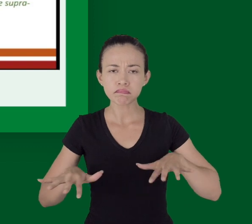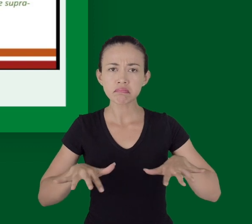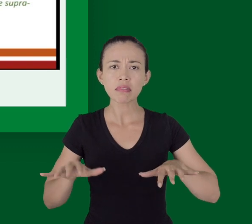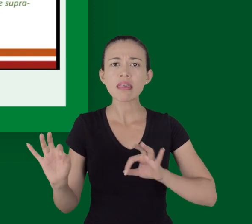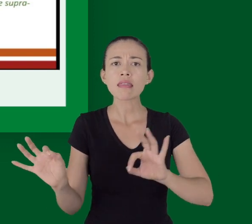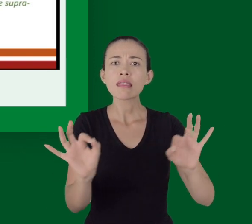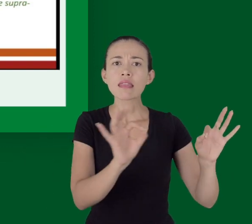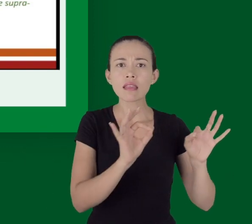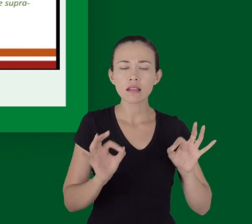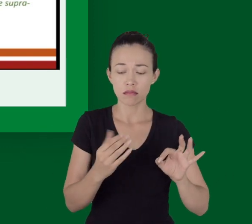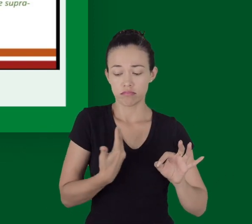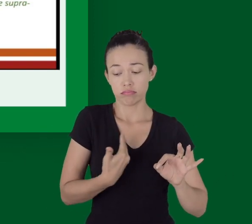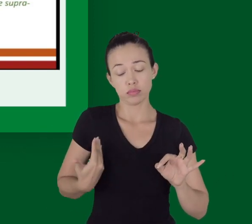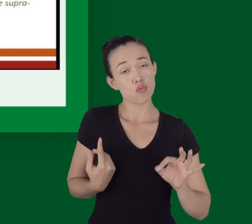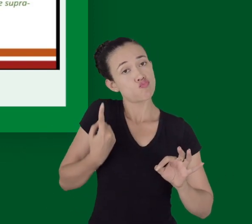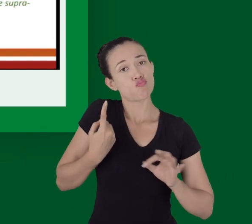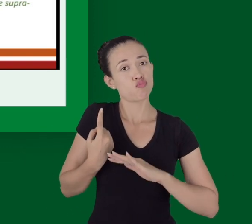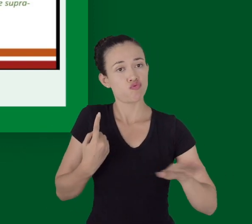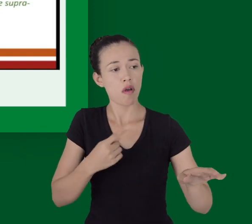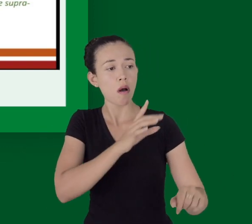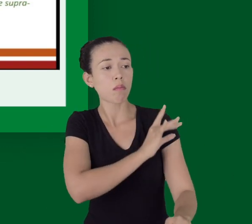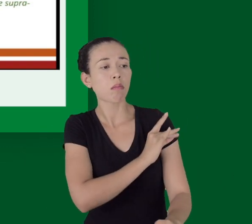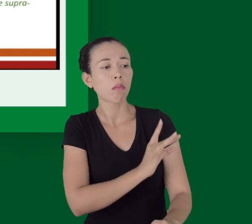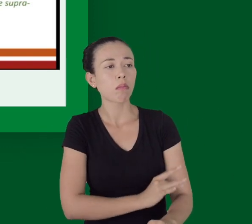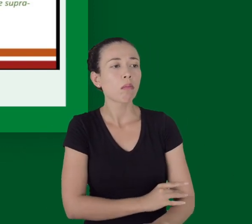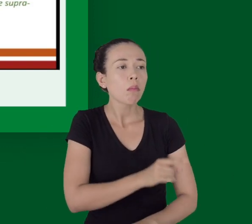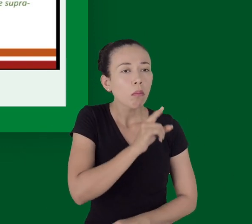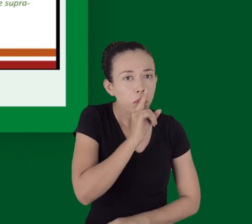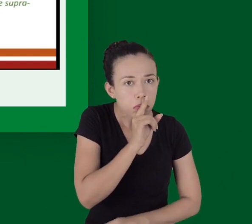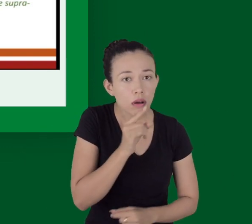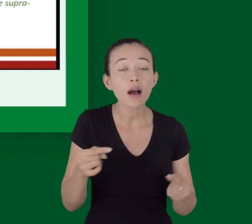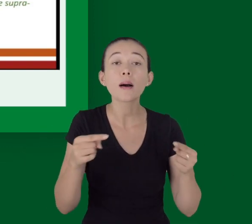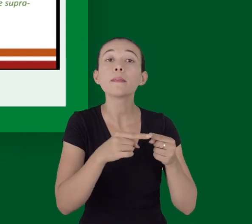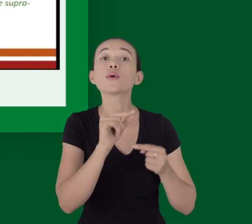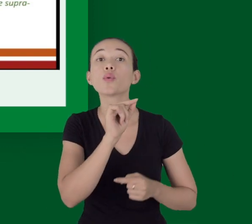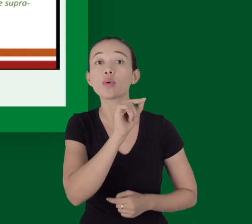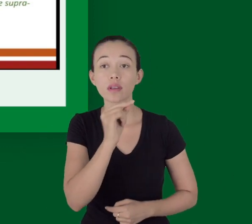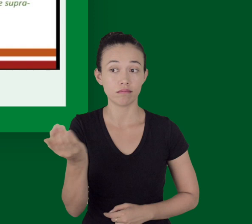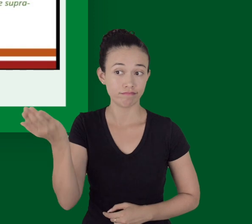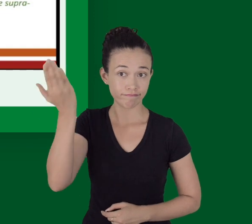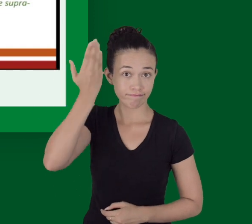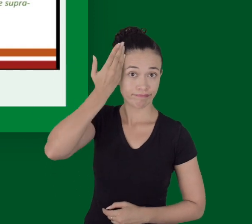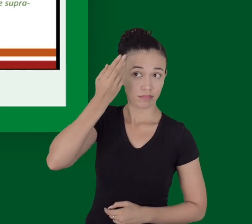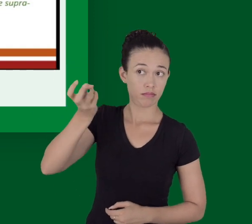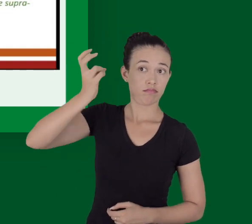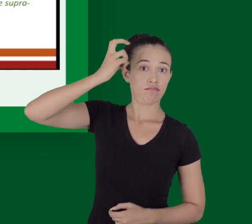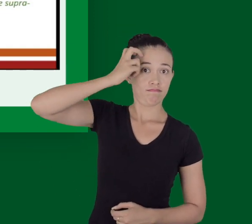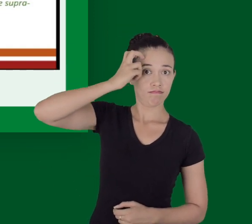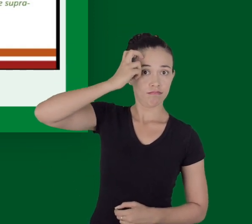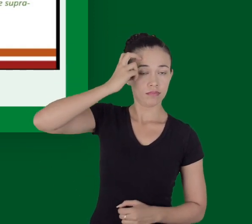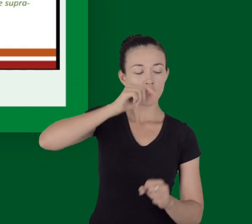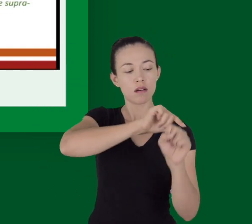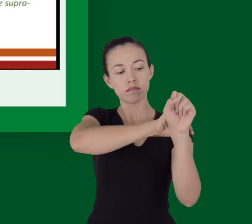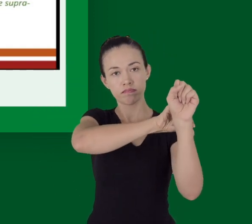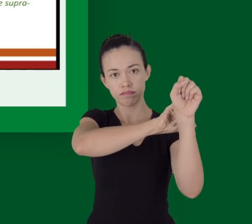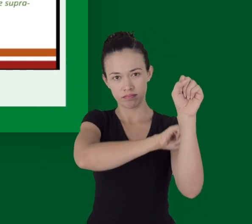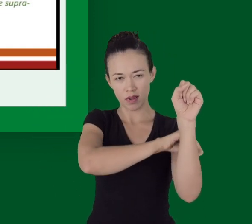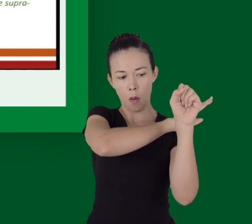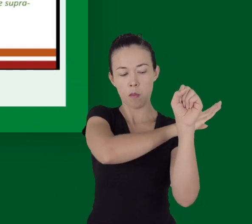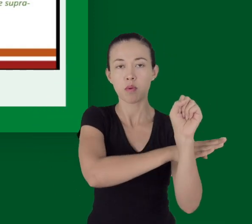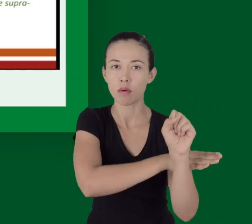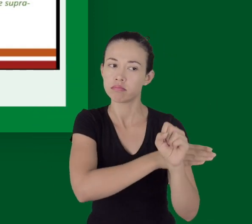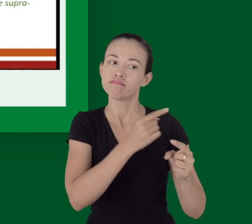só de um lado do corpo. Isso pode não estar relacionado a um trauma raquimedular, e sim a um traumatismo craniano.